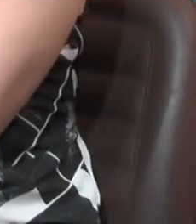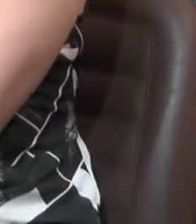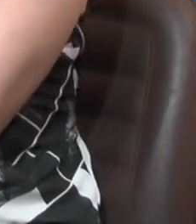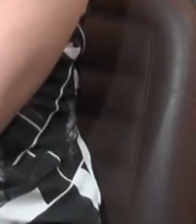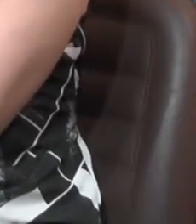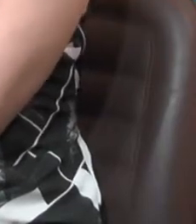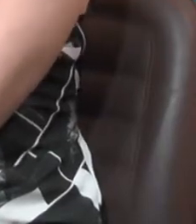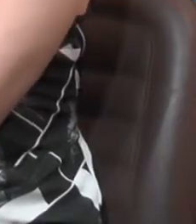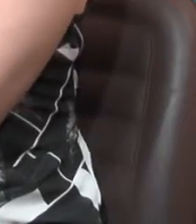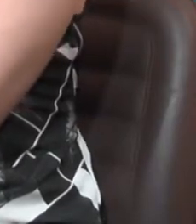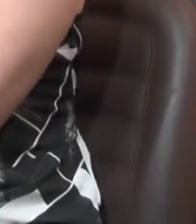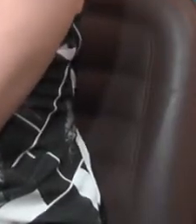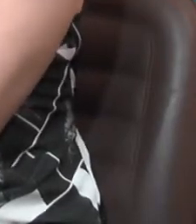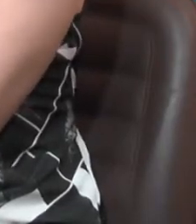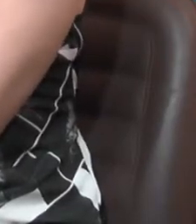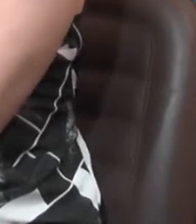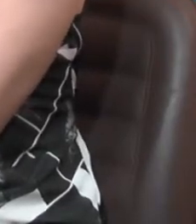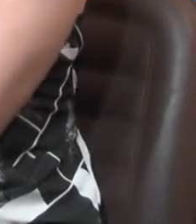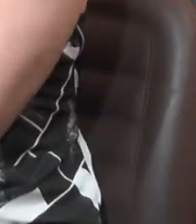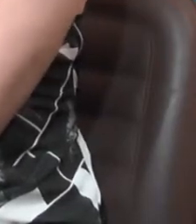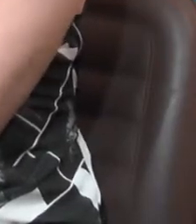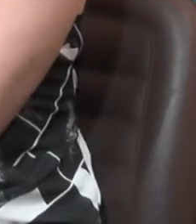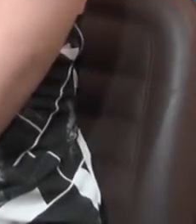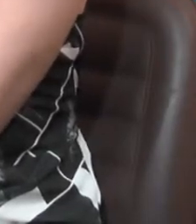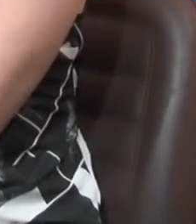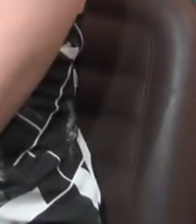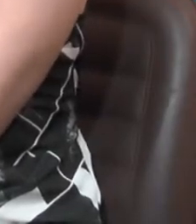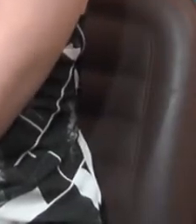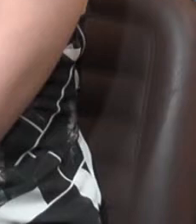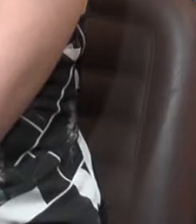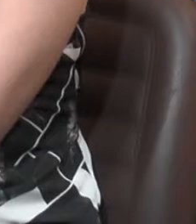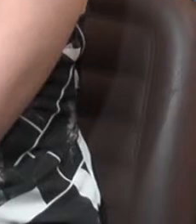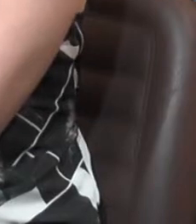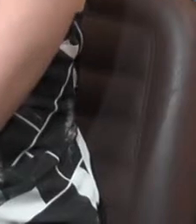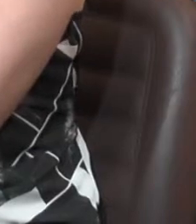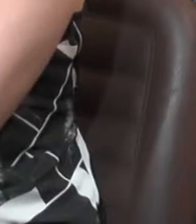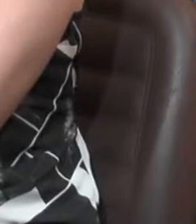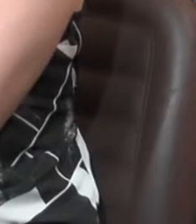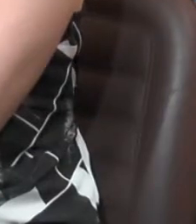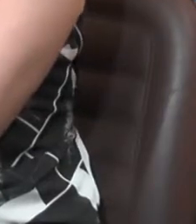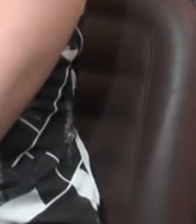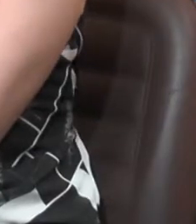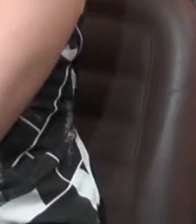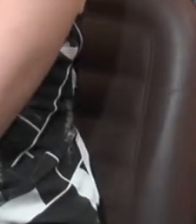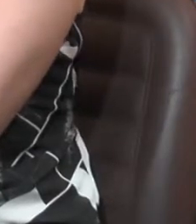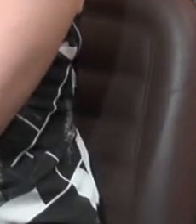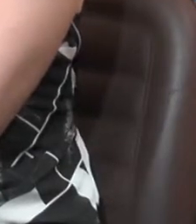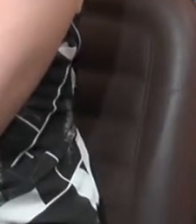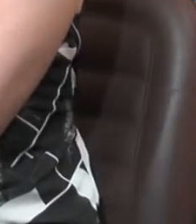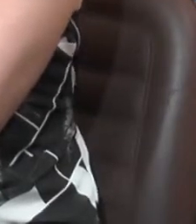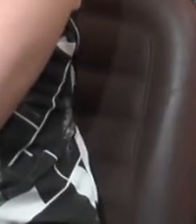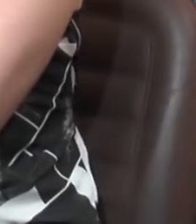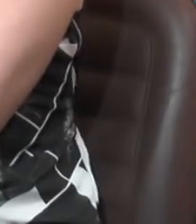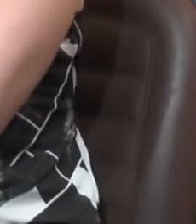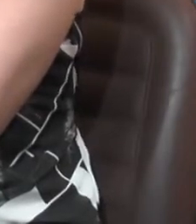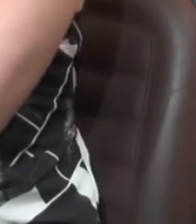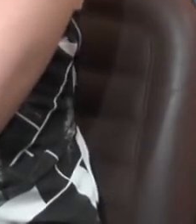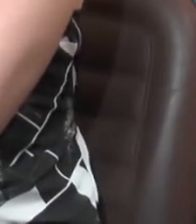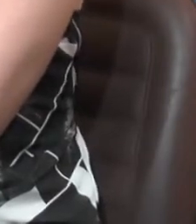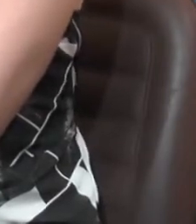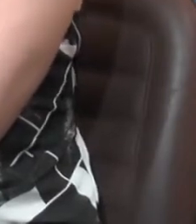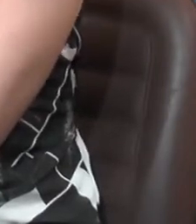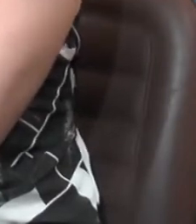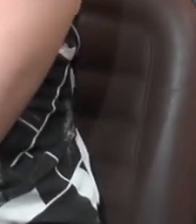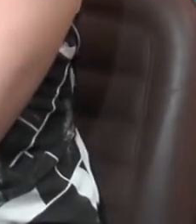você vai errar e você vai se esforçar. Então, precisa se esforçar para que haja essa comunicação. Não precisa ter medo. Se tiver medo, você nunca